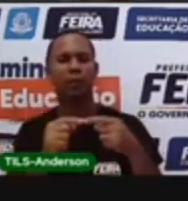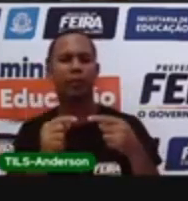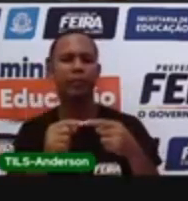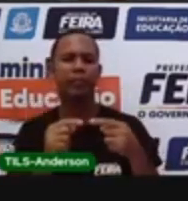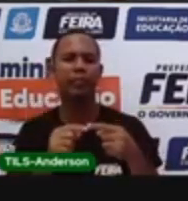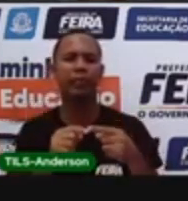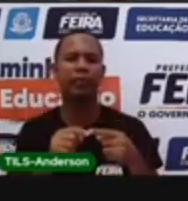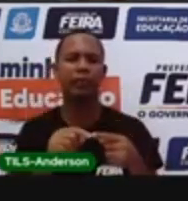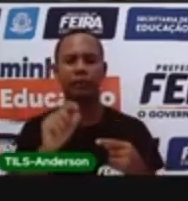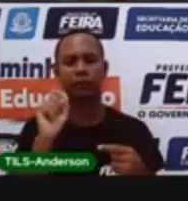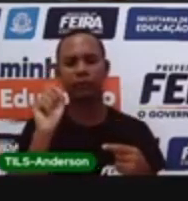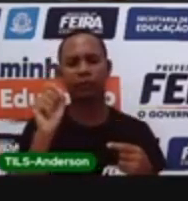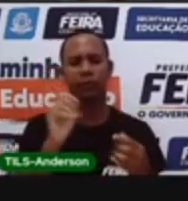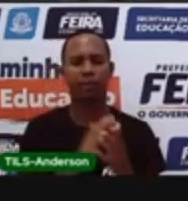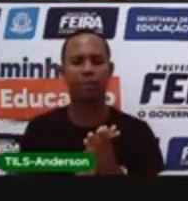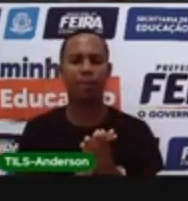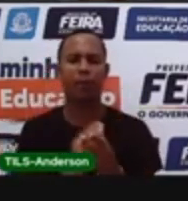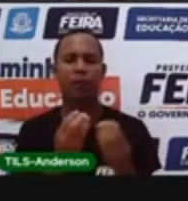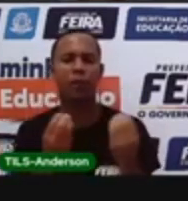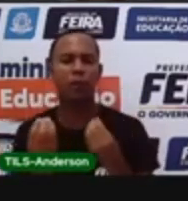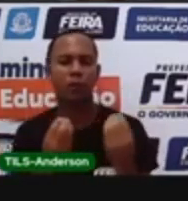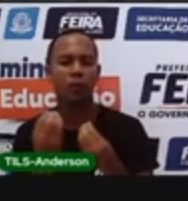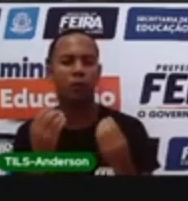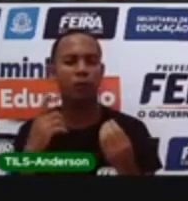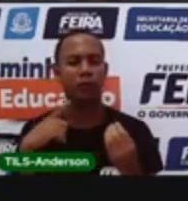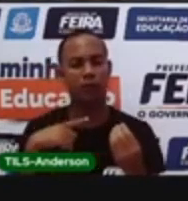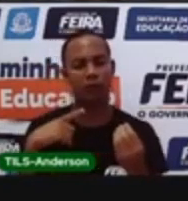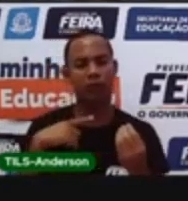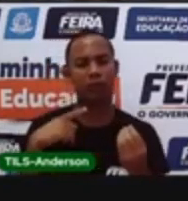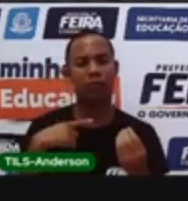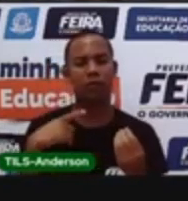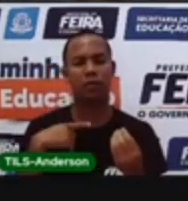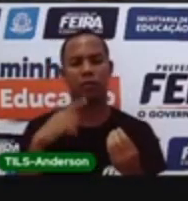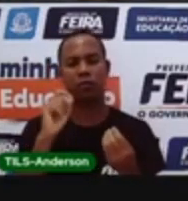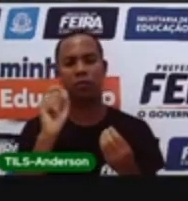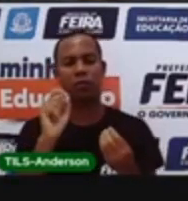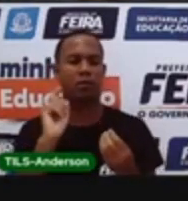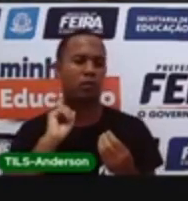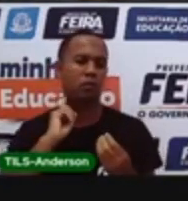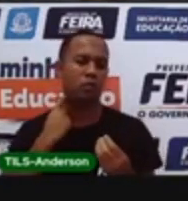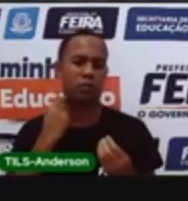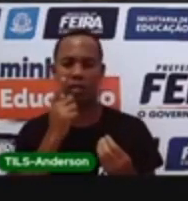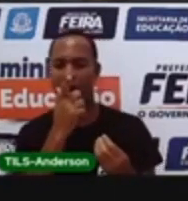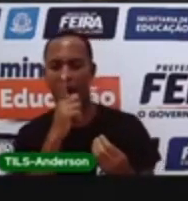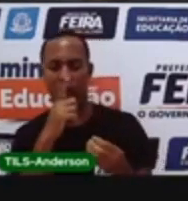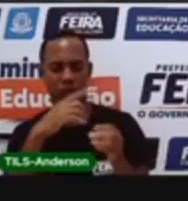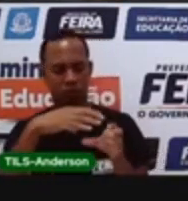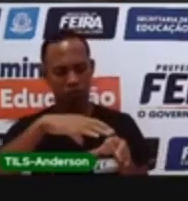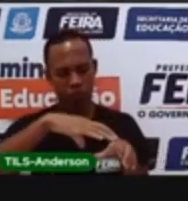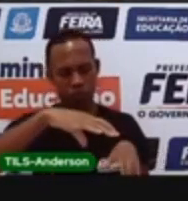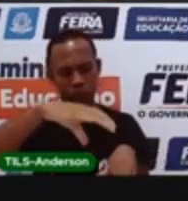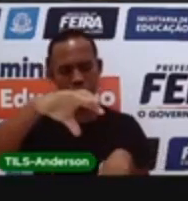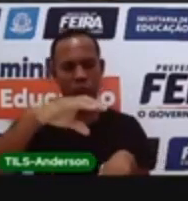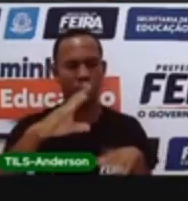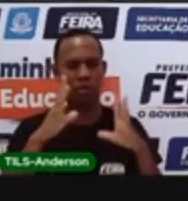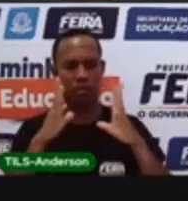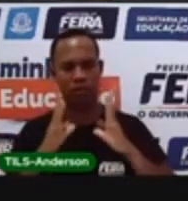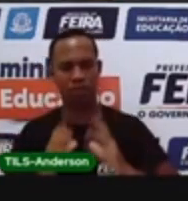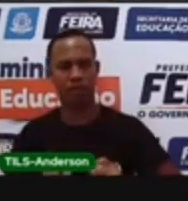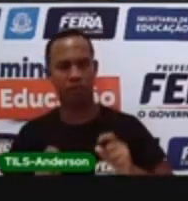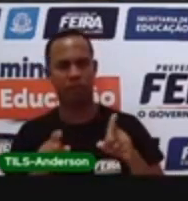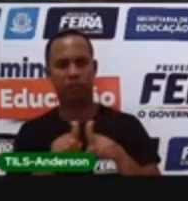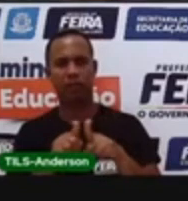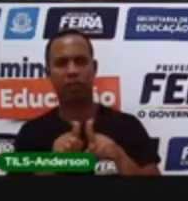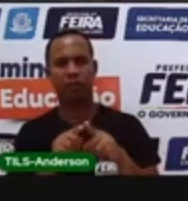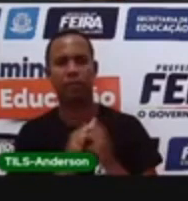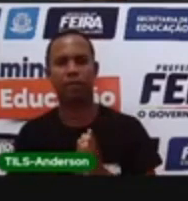vocês sobre o saneamento básico, que tinha a ver com a rede de esgoto e com a água? Então vamos lá. Saneamento básico